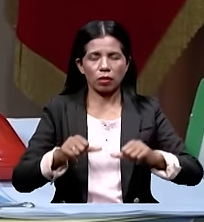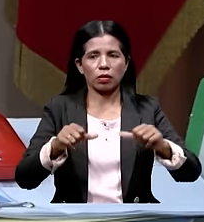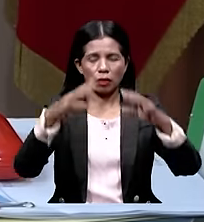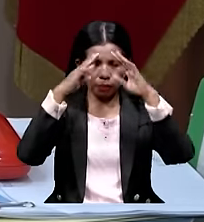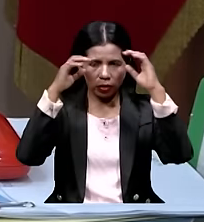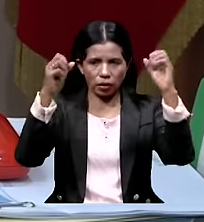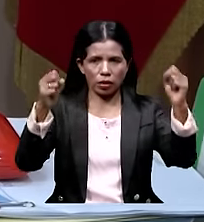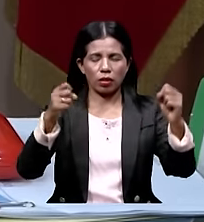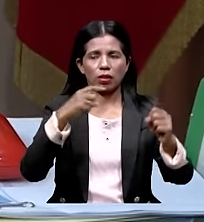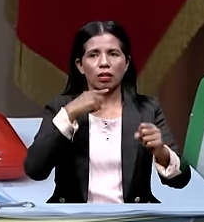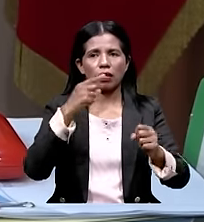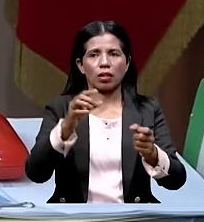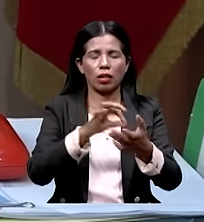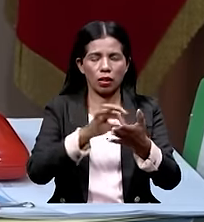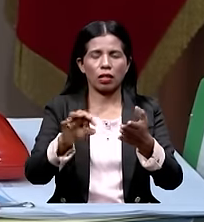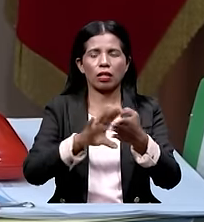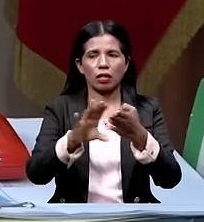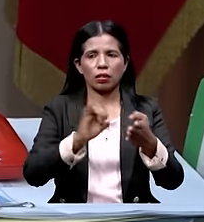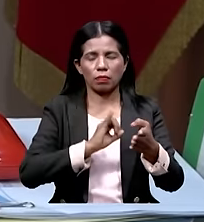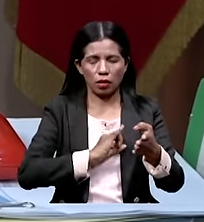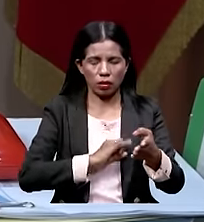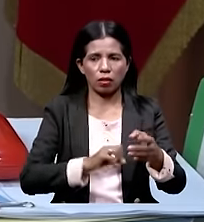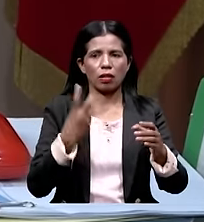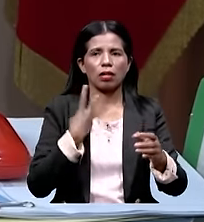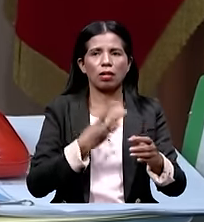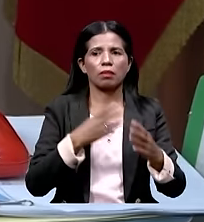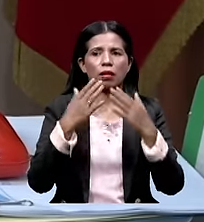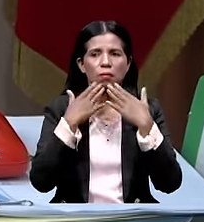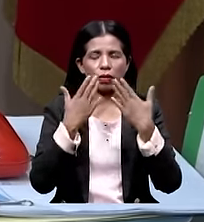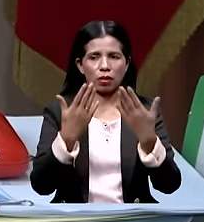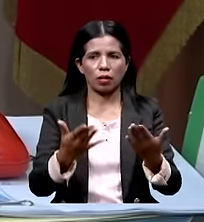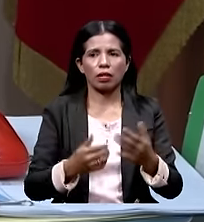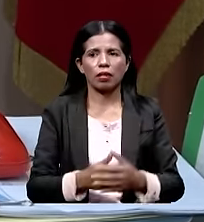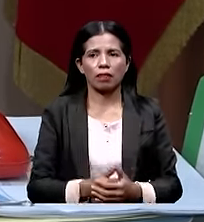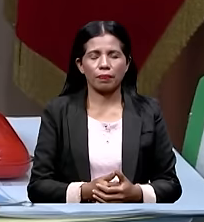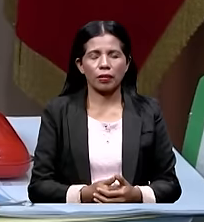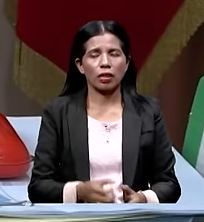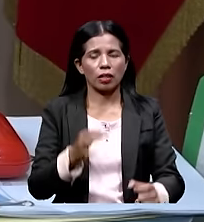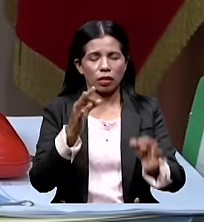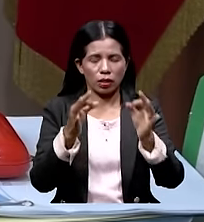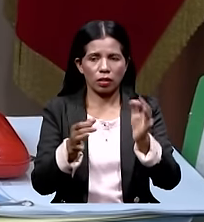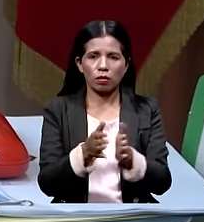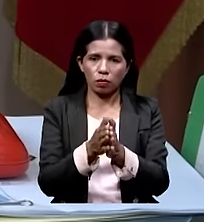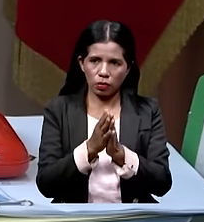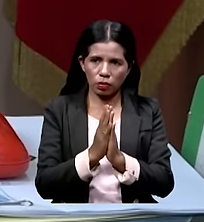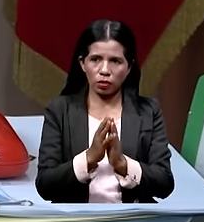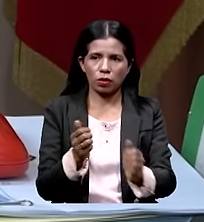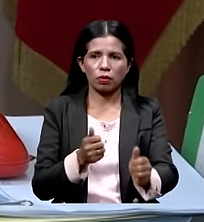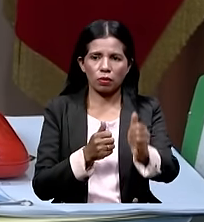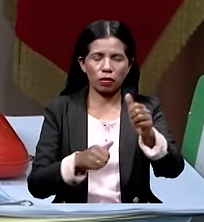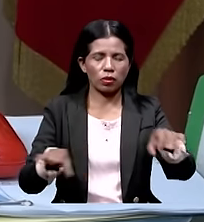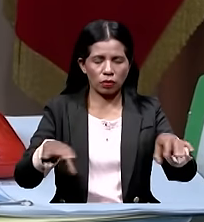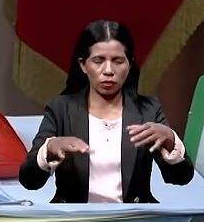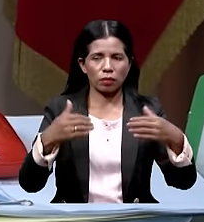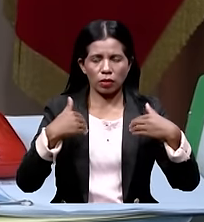presidente consegue hacker para a carta e também eu vou dizer para agradecer. Quando é solicitado, quando é russo, tu ir sistema nivel ia,